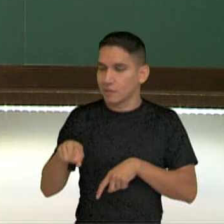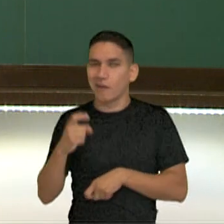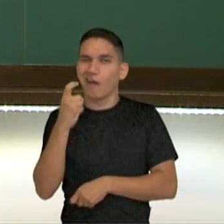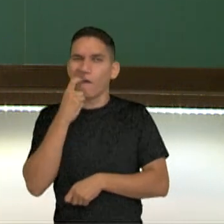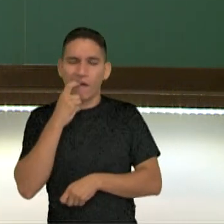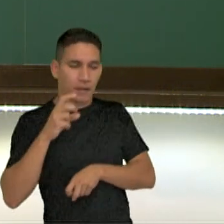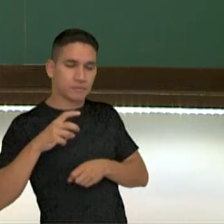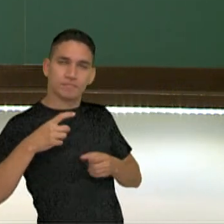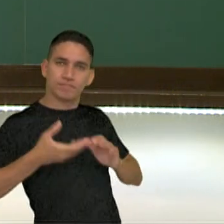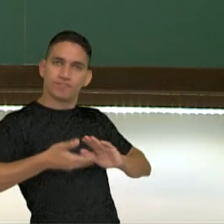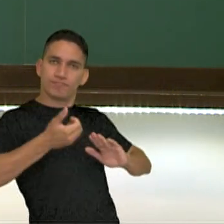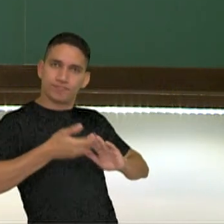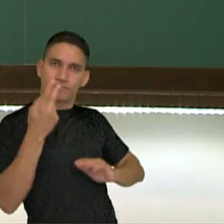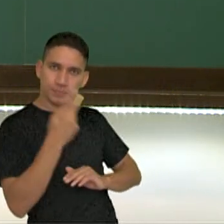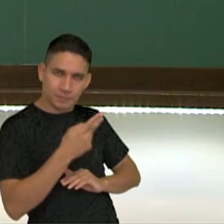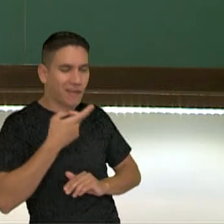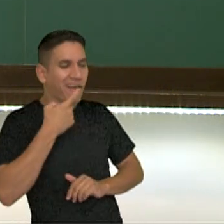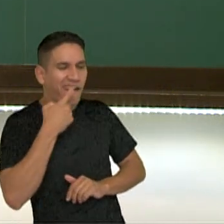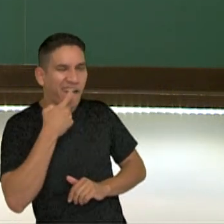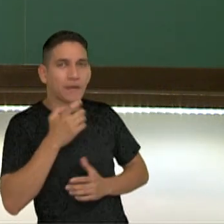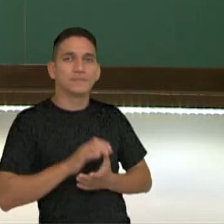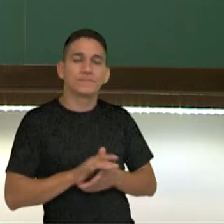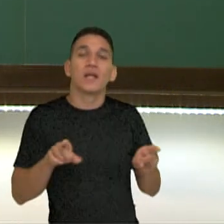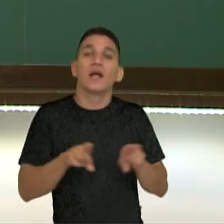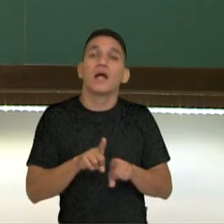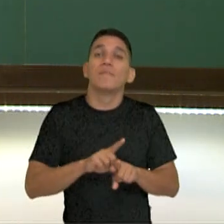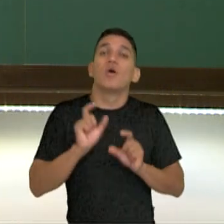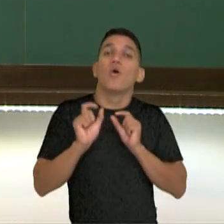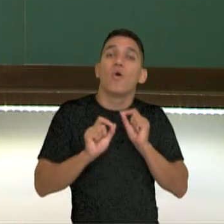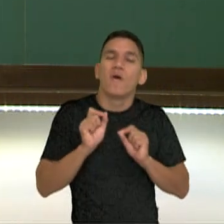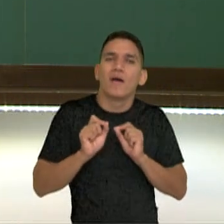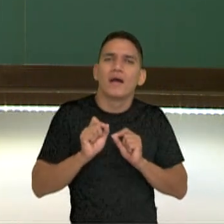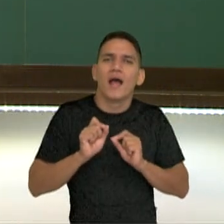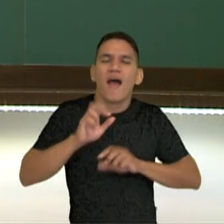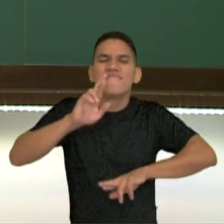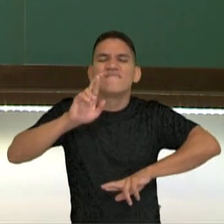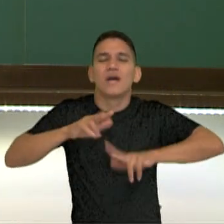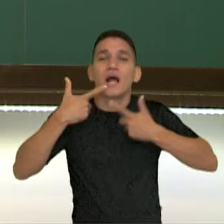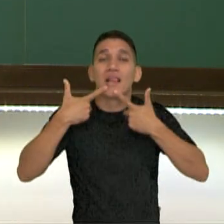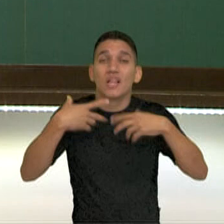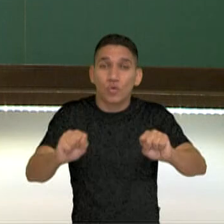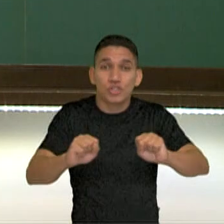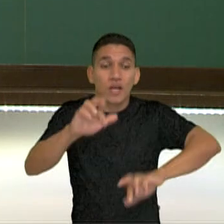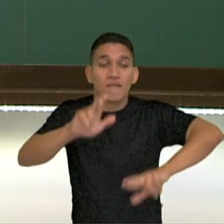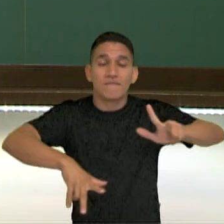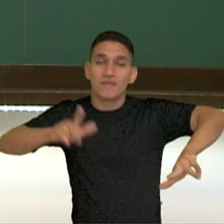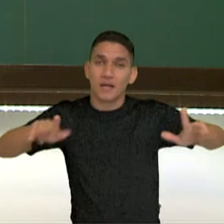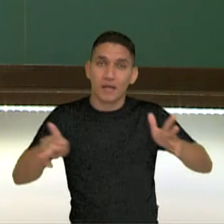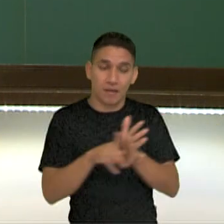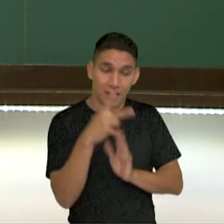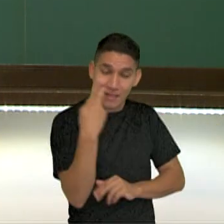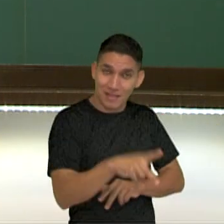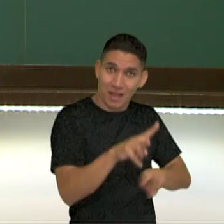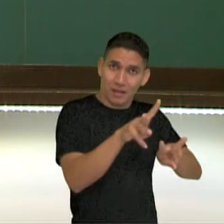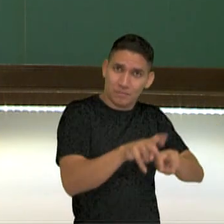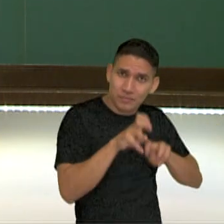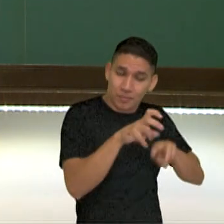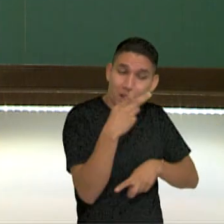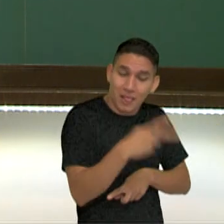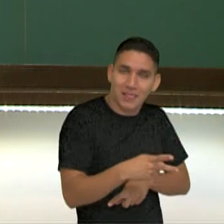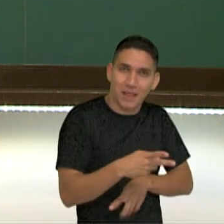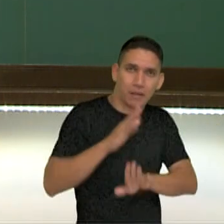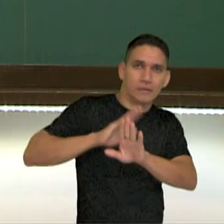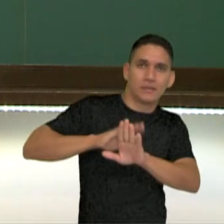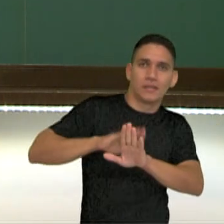dentista, a linguagem, né, essa variação linguística do caipira, né, o que trouxe, né, o